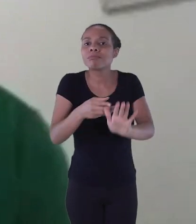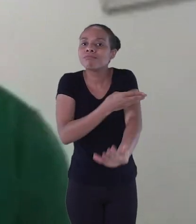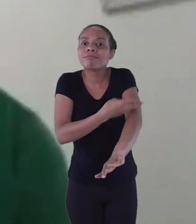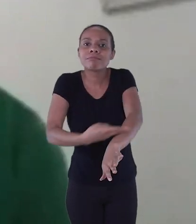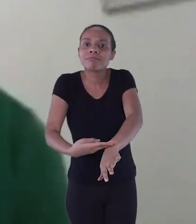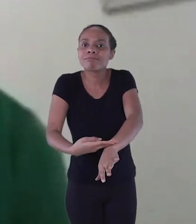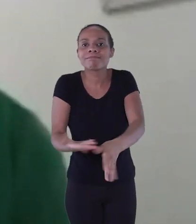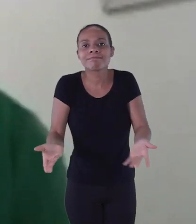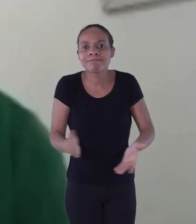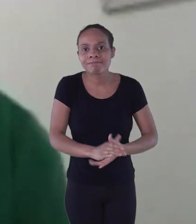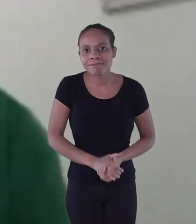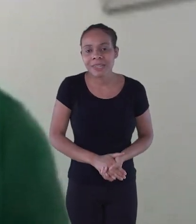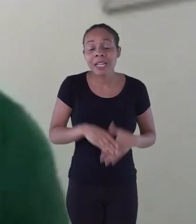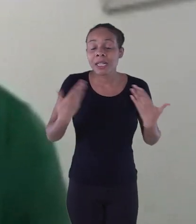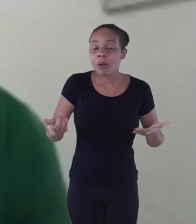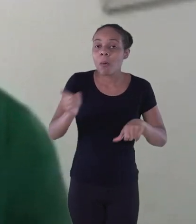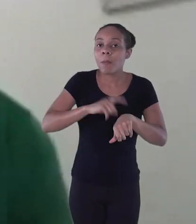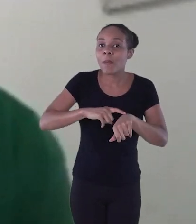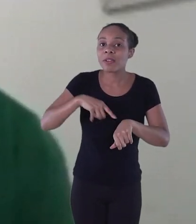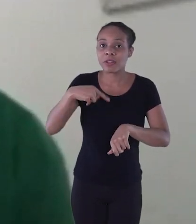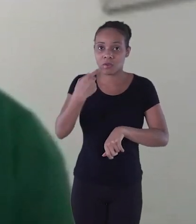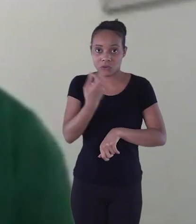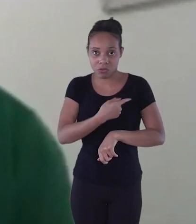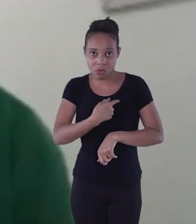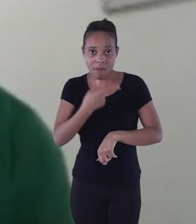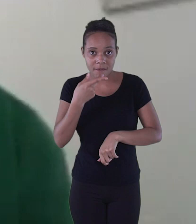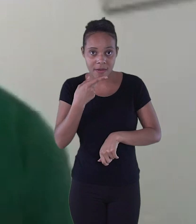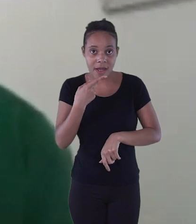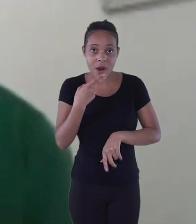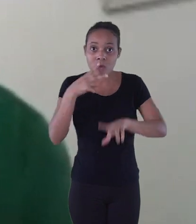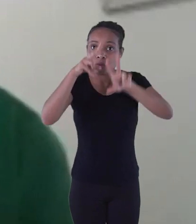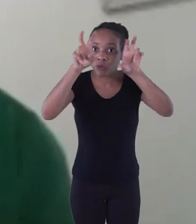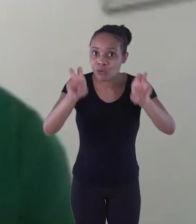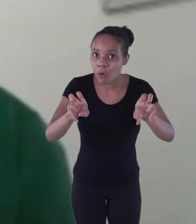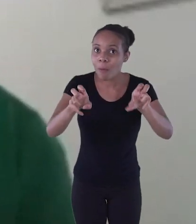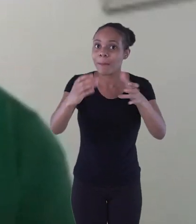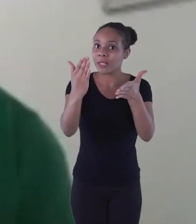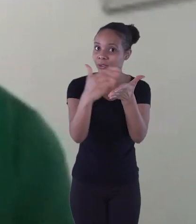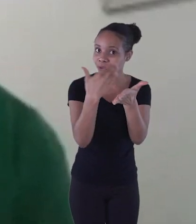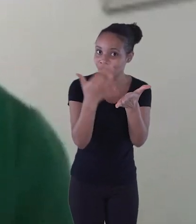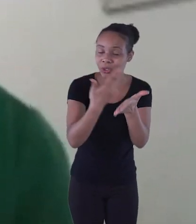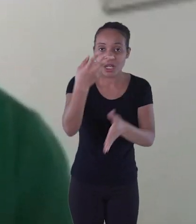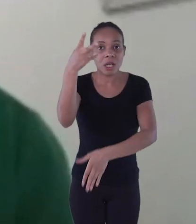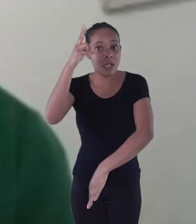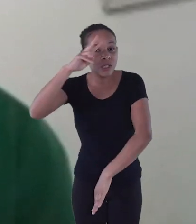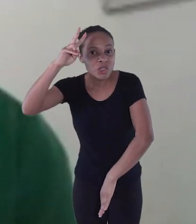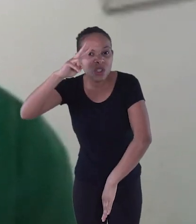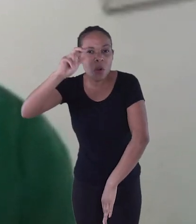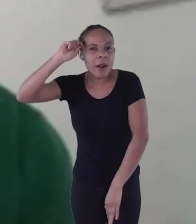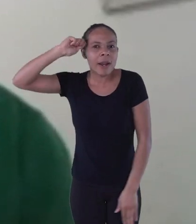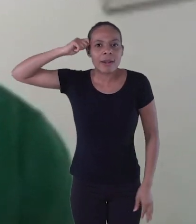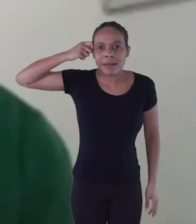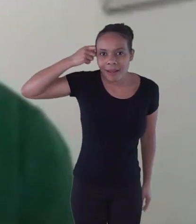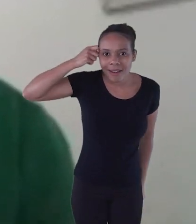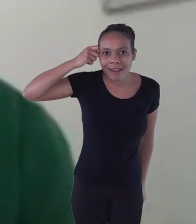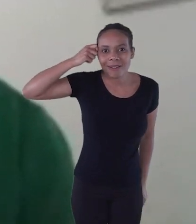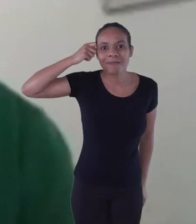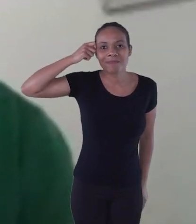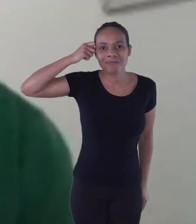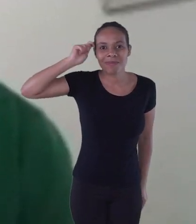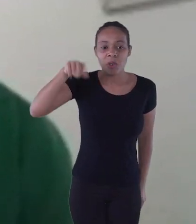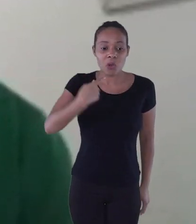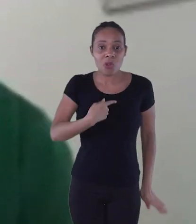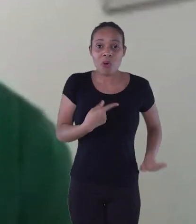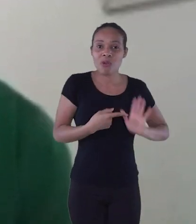gente fala de uma história negra, a gente está se confrontando com essa ausência negra, embora essa presença negra é a história